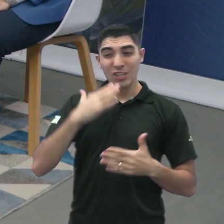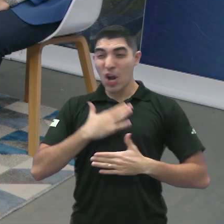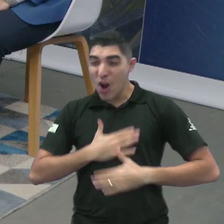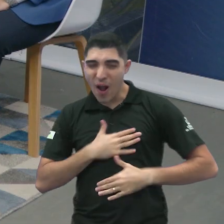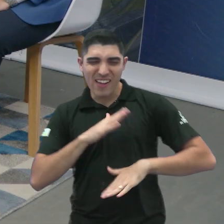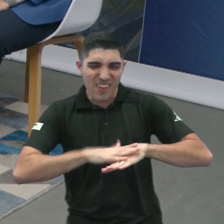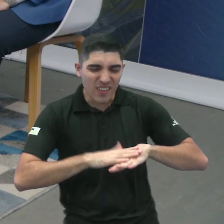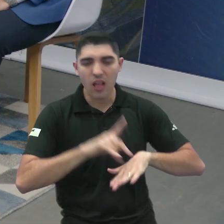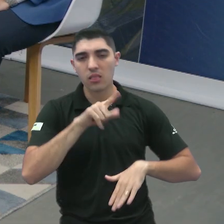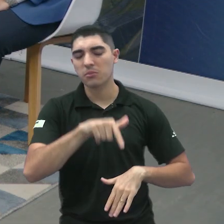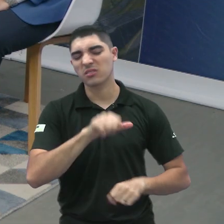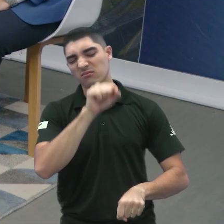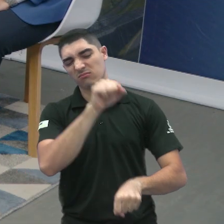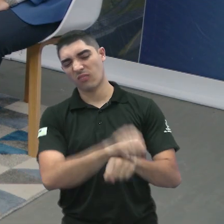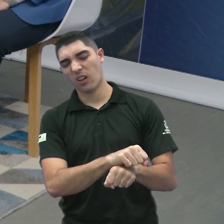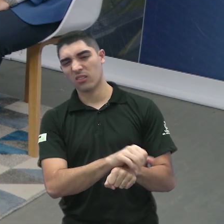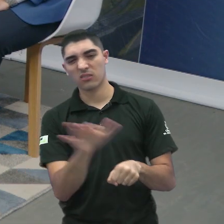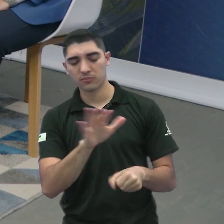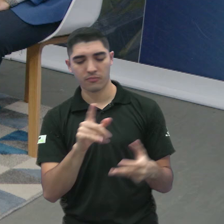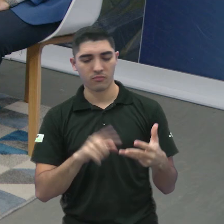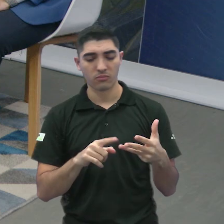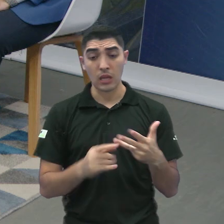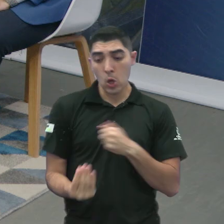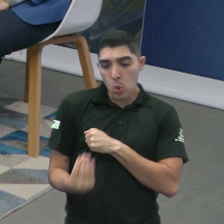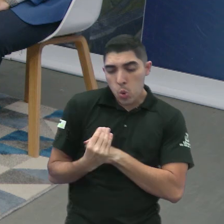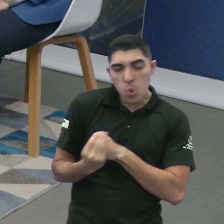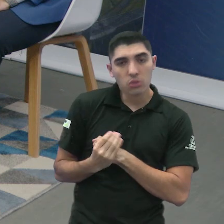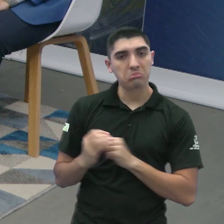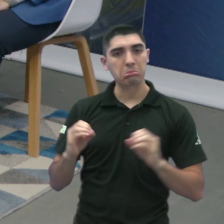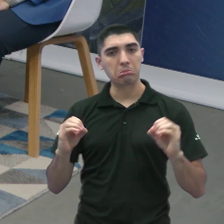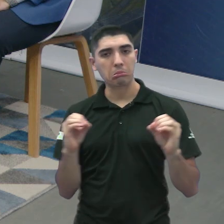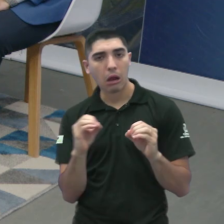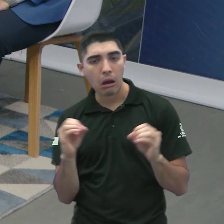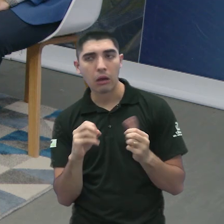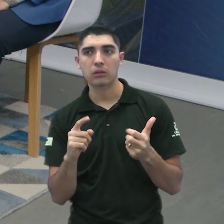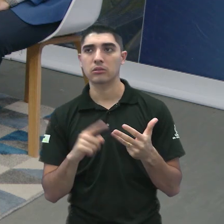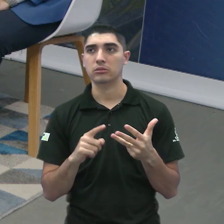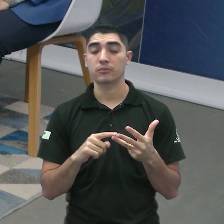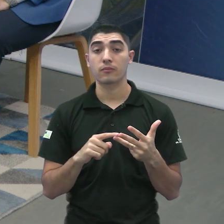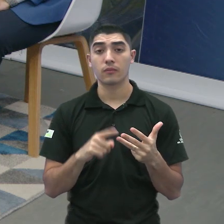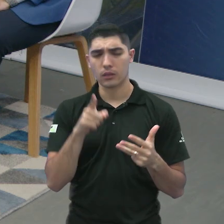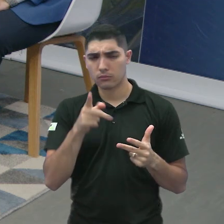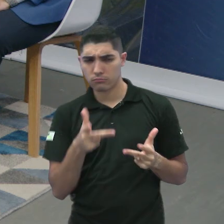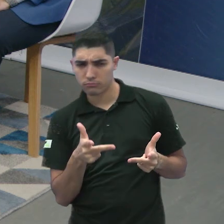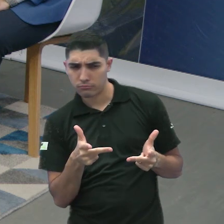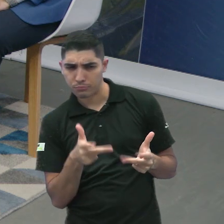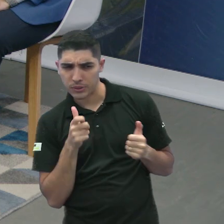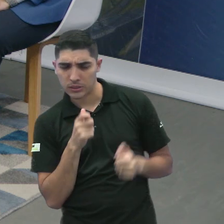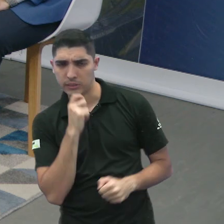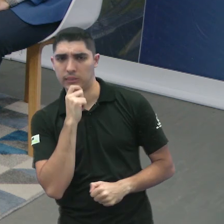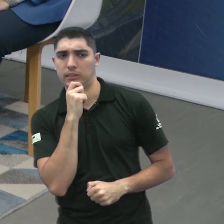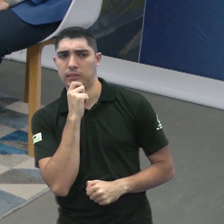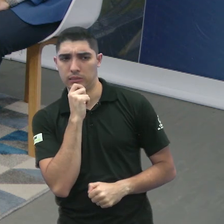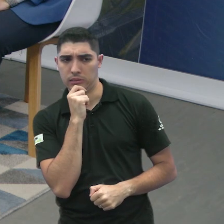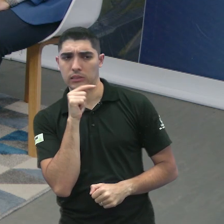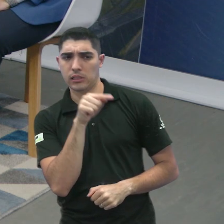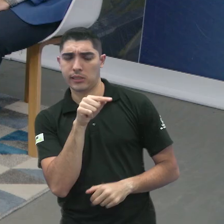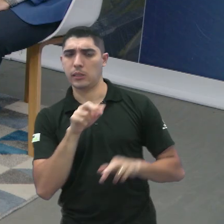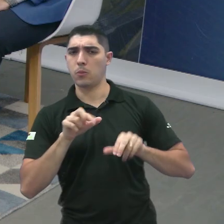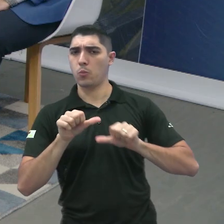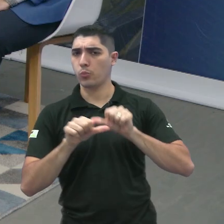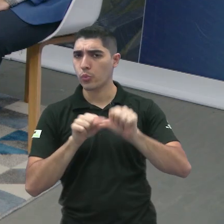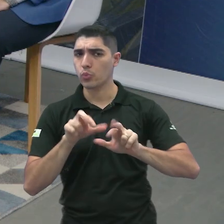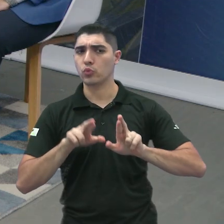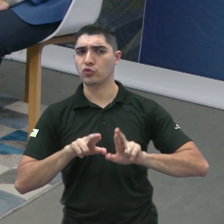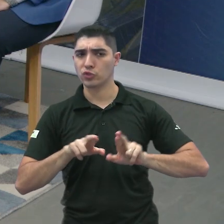o que gostava de fazer, né? Parou de se cuidar. Quando você percebe aí que as coisas estão